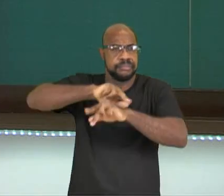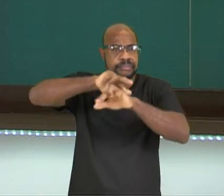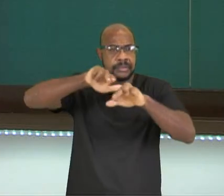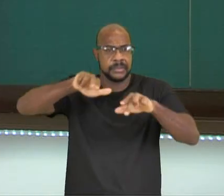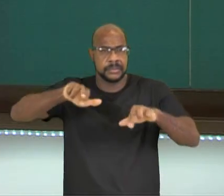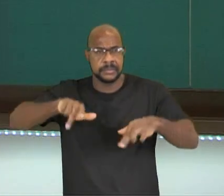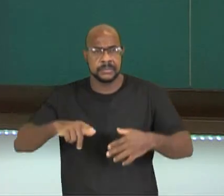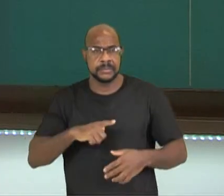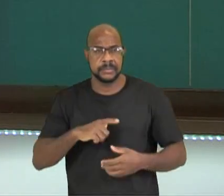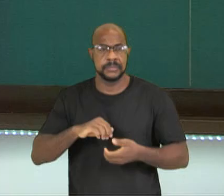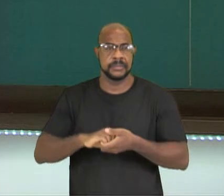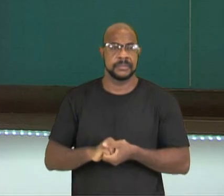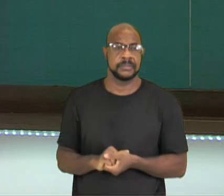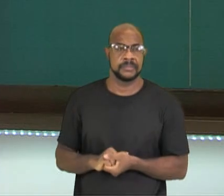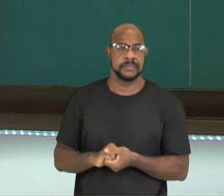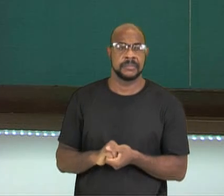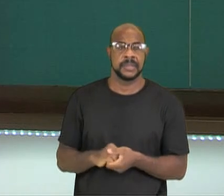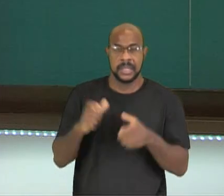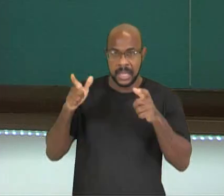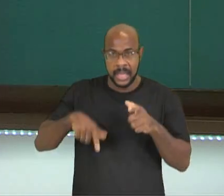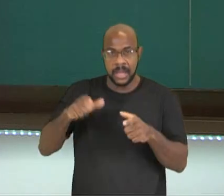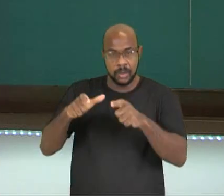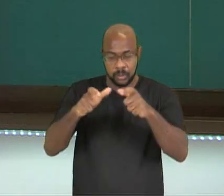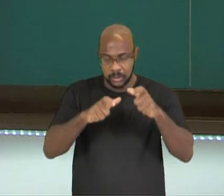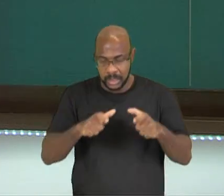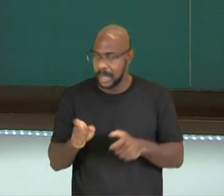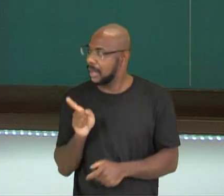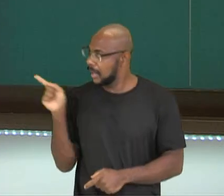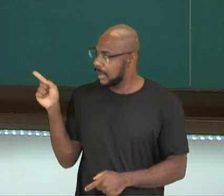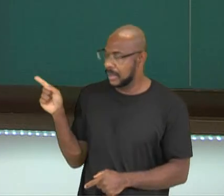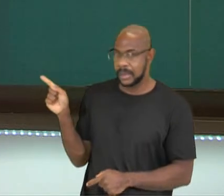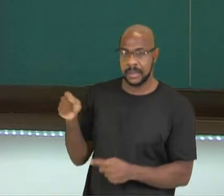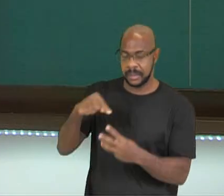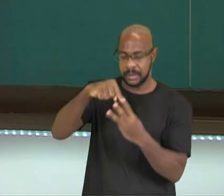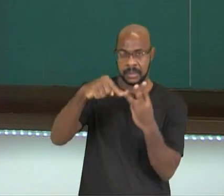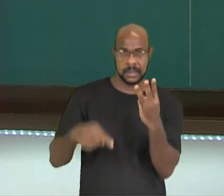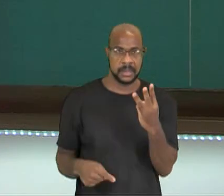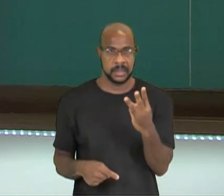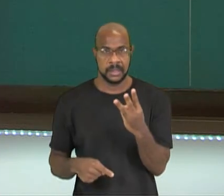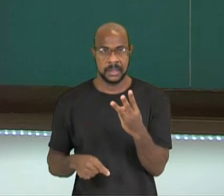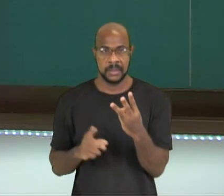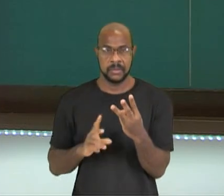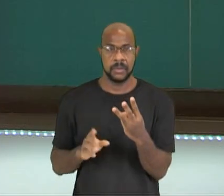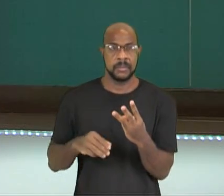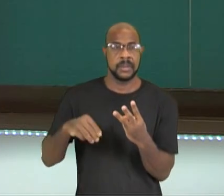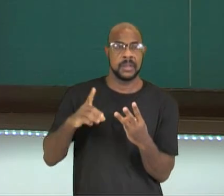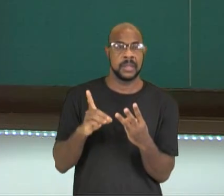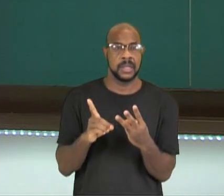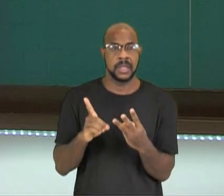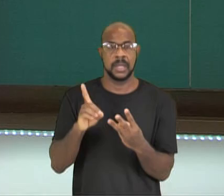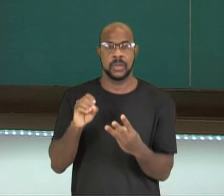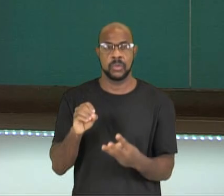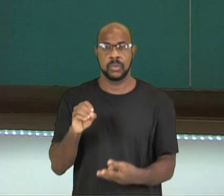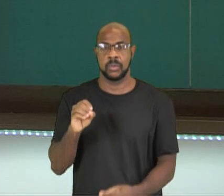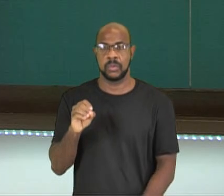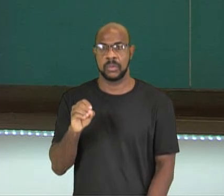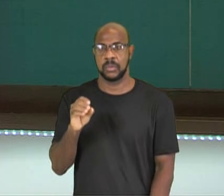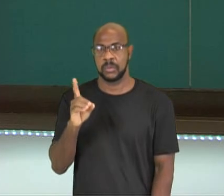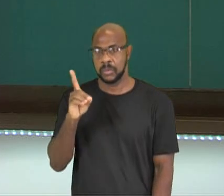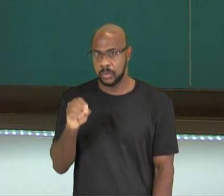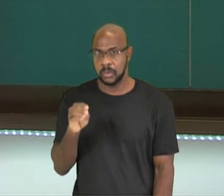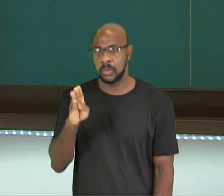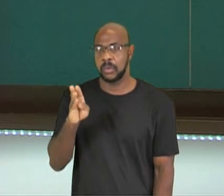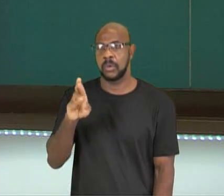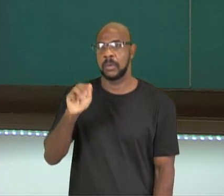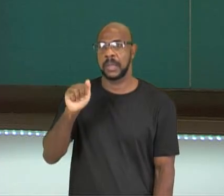Monte Everest. Então, são áreas que nós chamamos de dobramentos modernos, onde eu tenho um encontro ali, choque